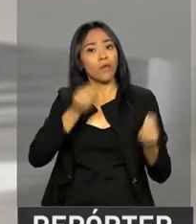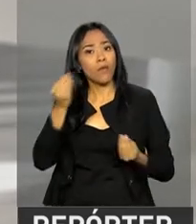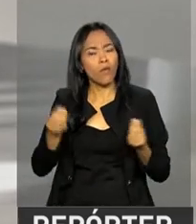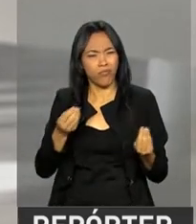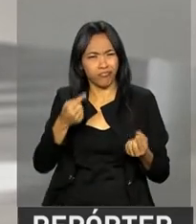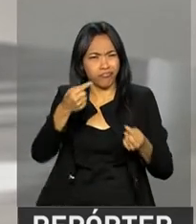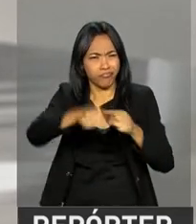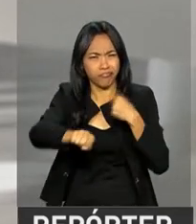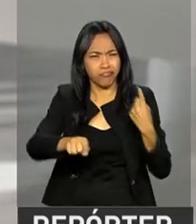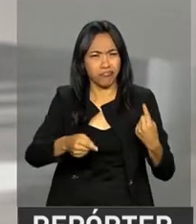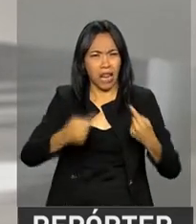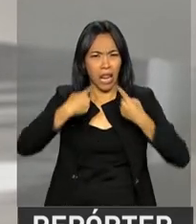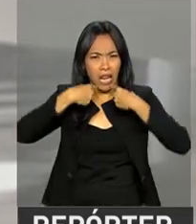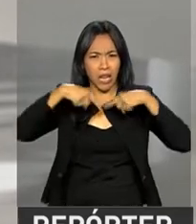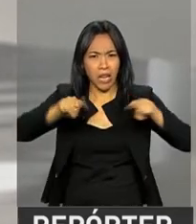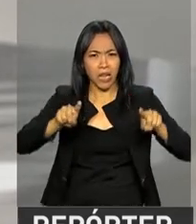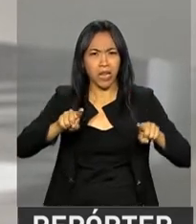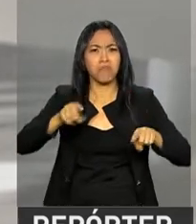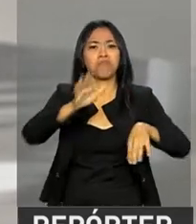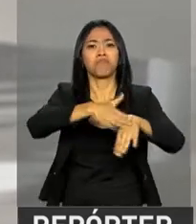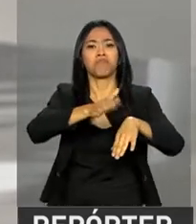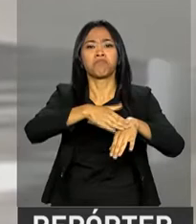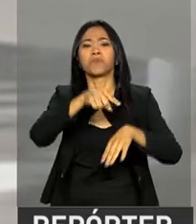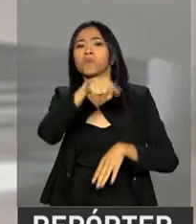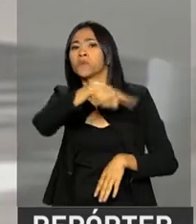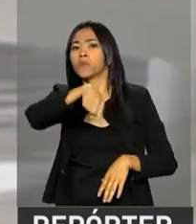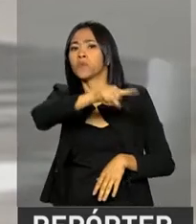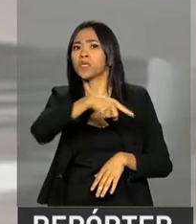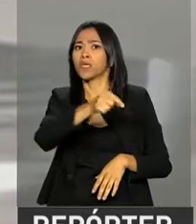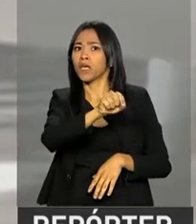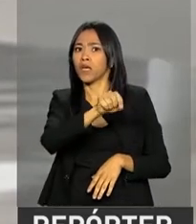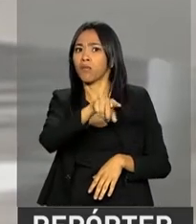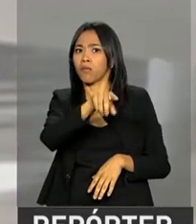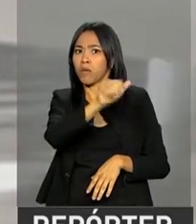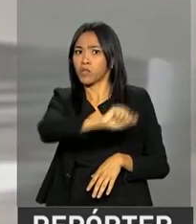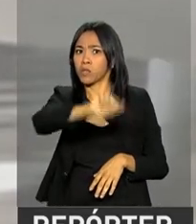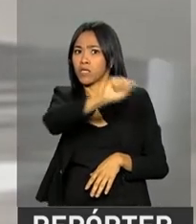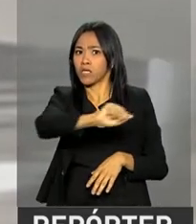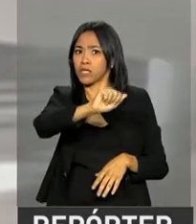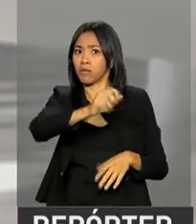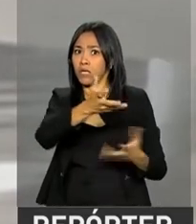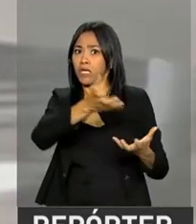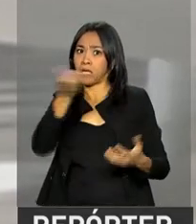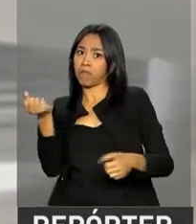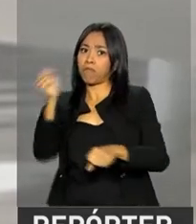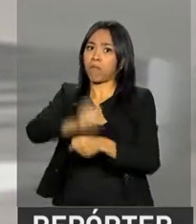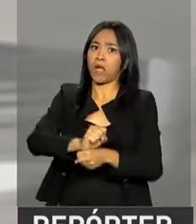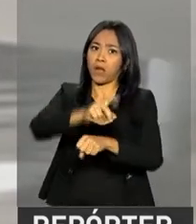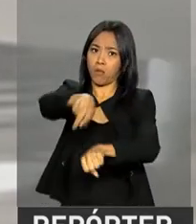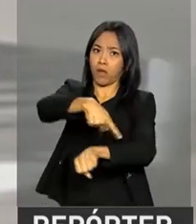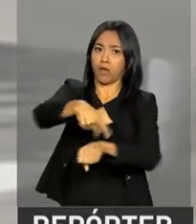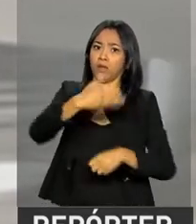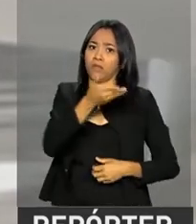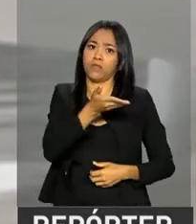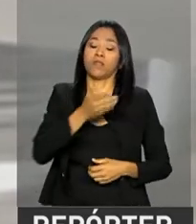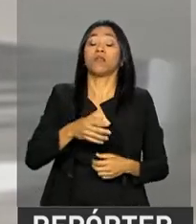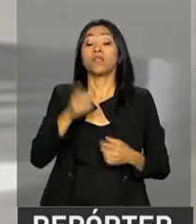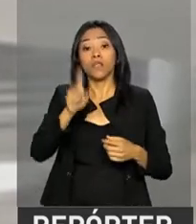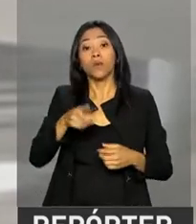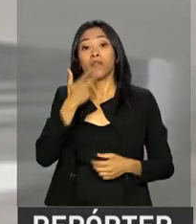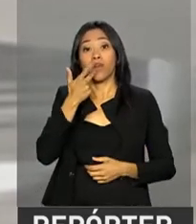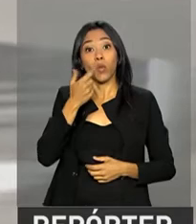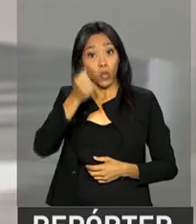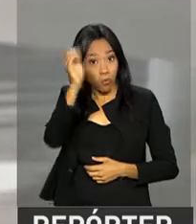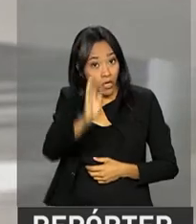sentido proposta por uma associação criminosa que quis parar o país presidente afirma ainda nas redes sociais que o brasil